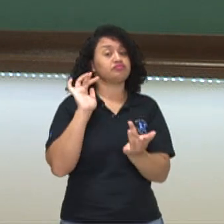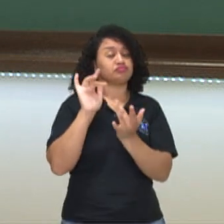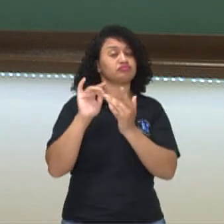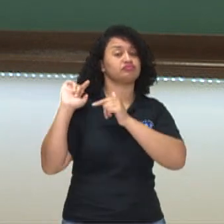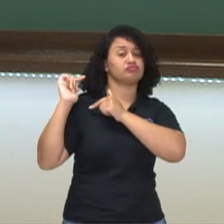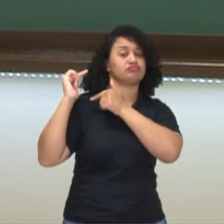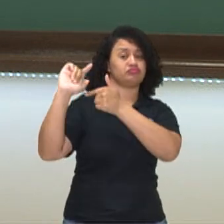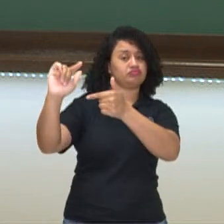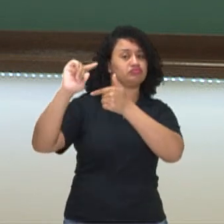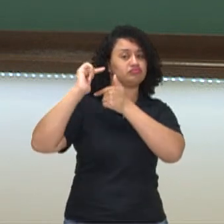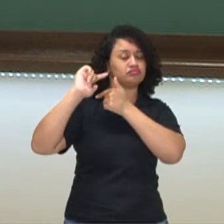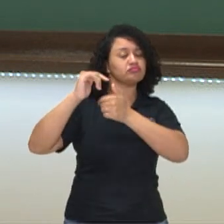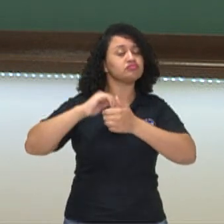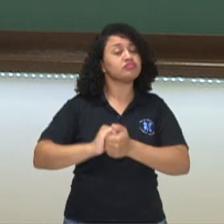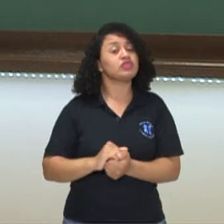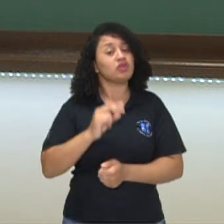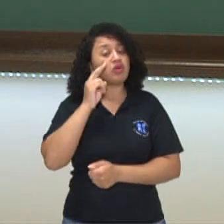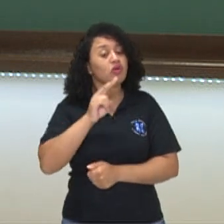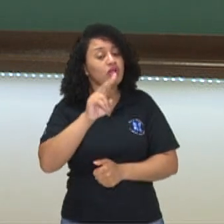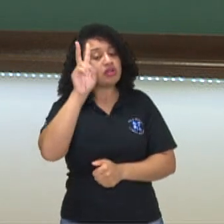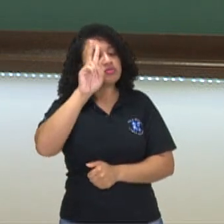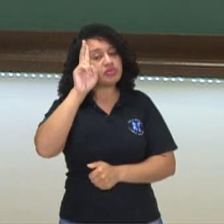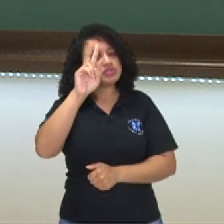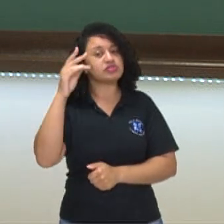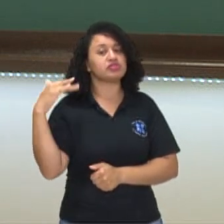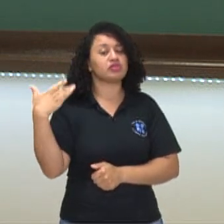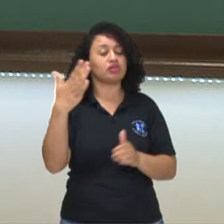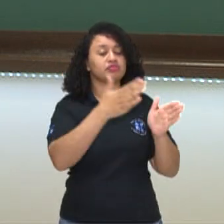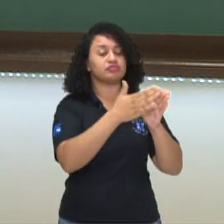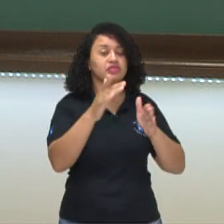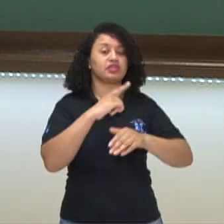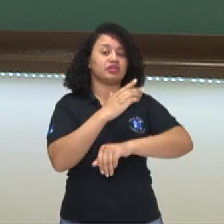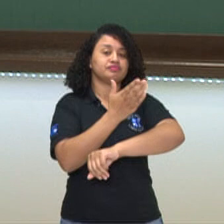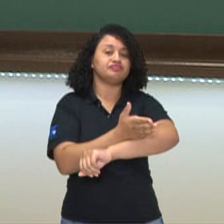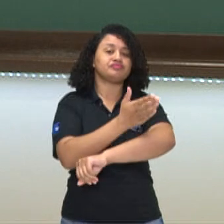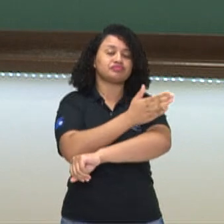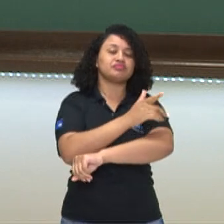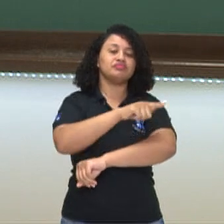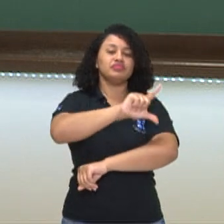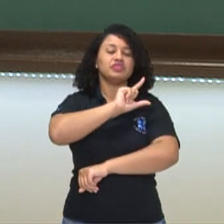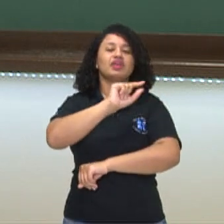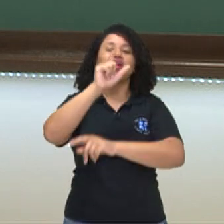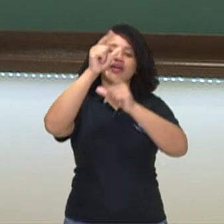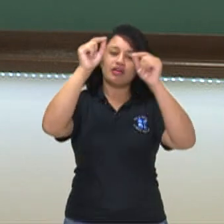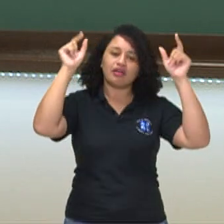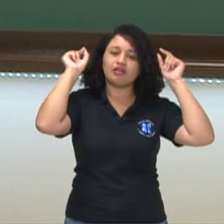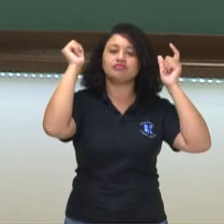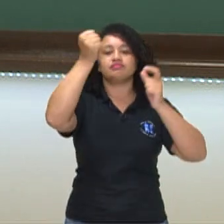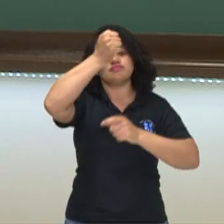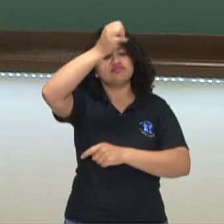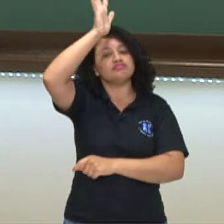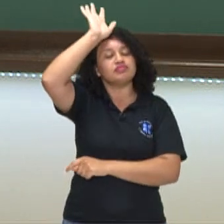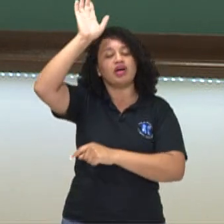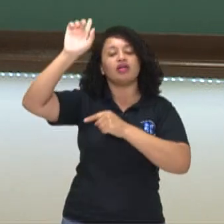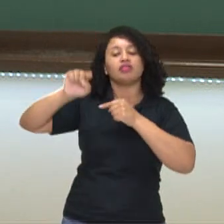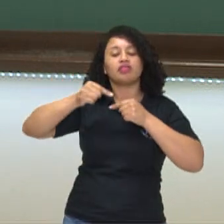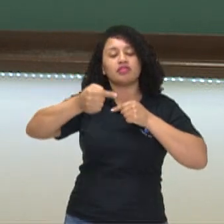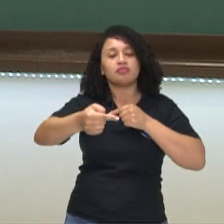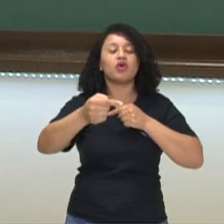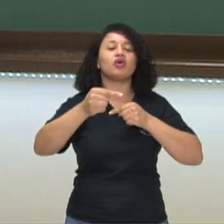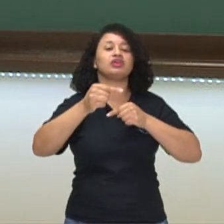da divisão da história, nós temos, né, história antiga, principalmente Grécia e Roma, posterior à